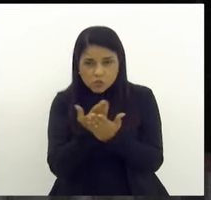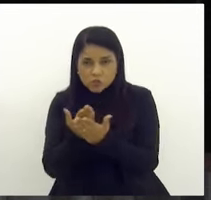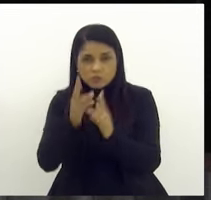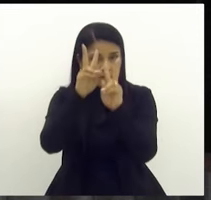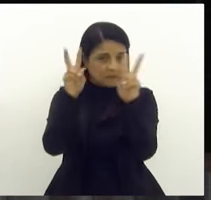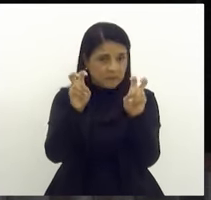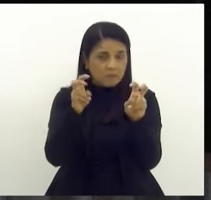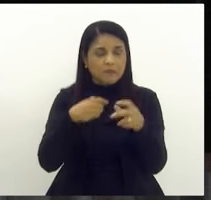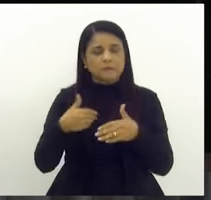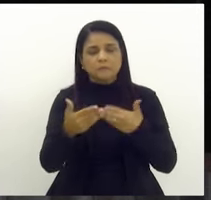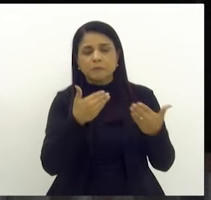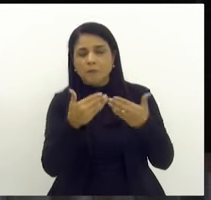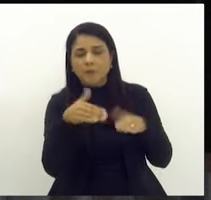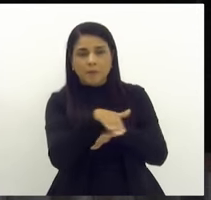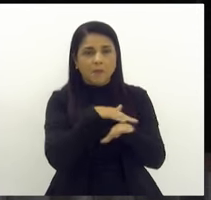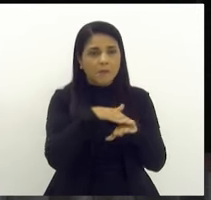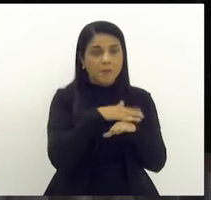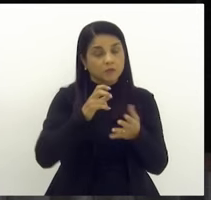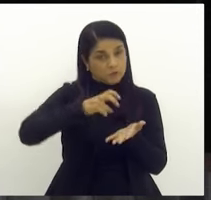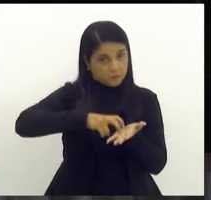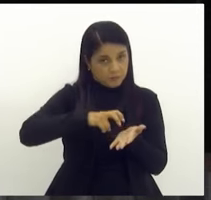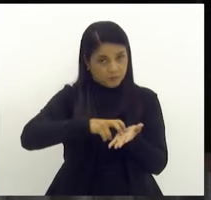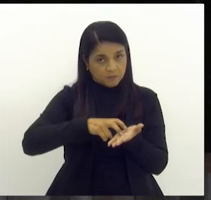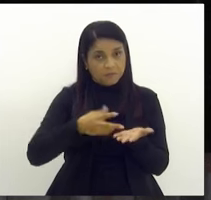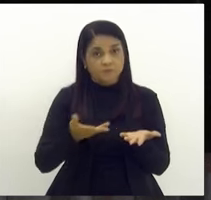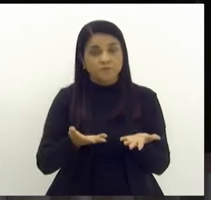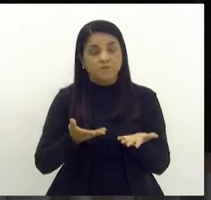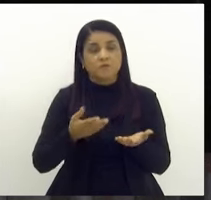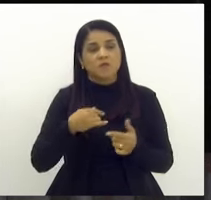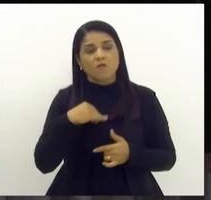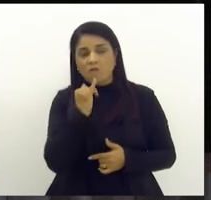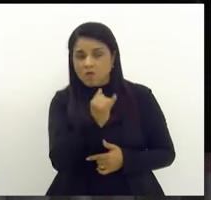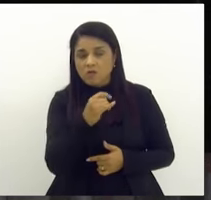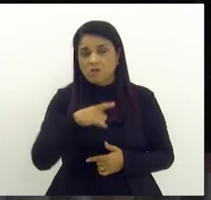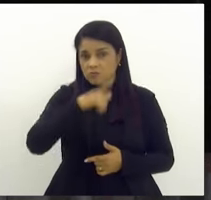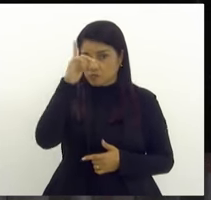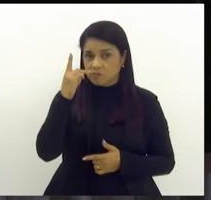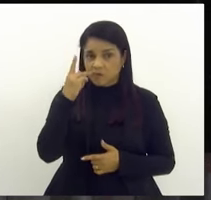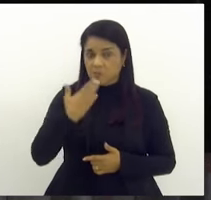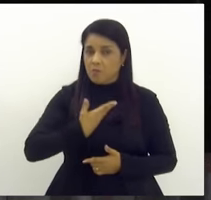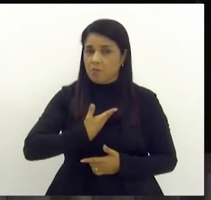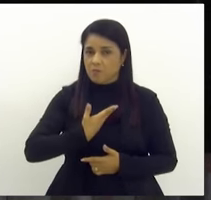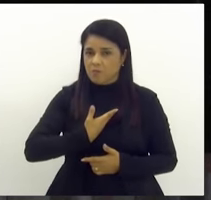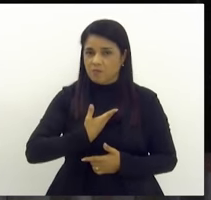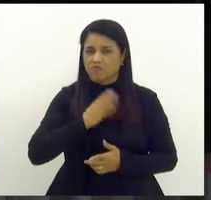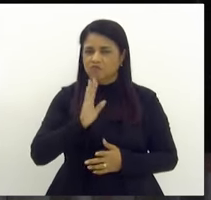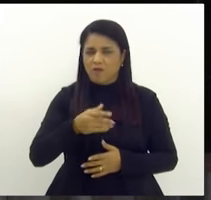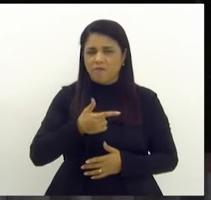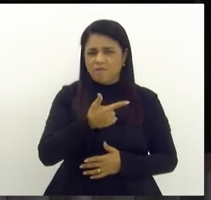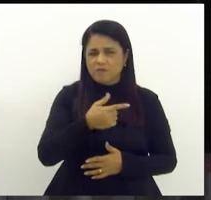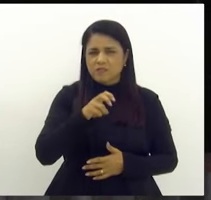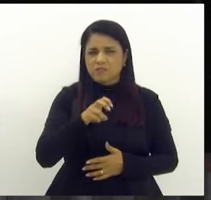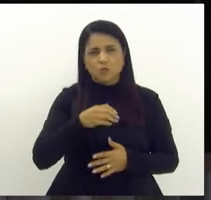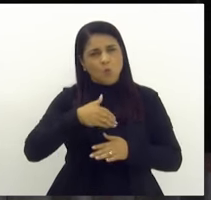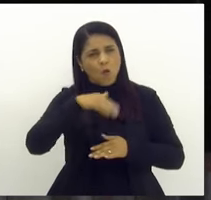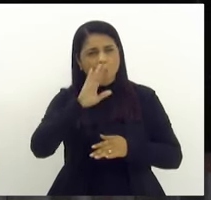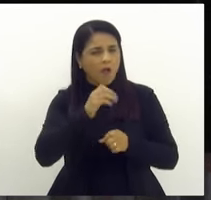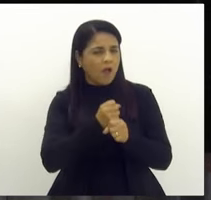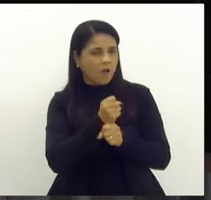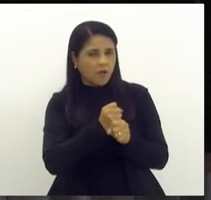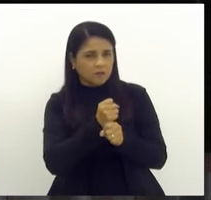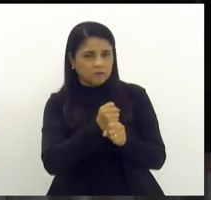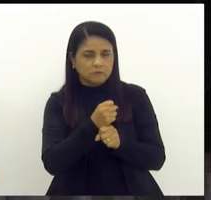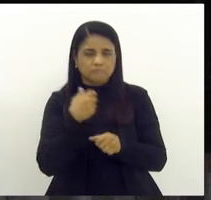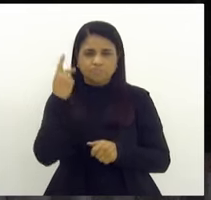conversamos bastante hoje de manhã cedo eu falei para ele Luis Paulo meu amigo a gente tá junto há mais de 25 anos tá nessa jornada